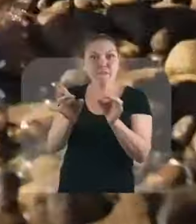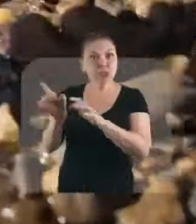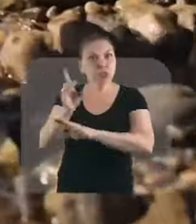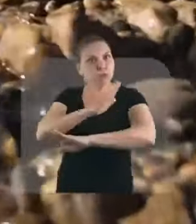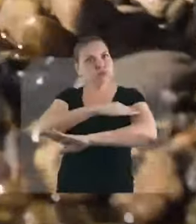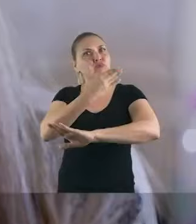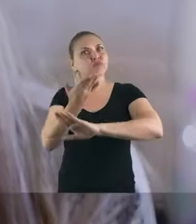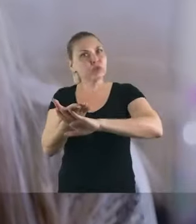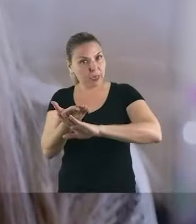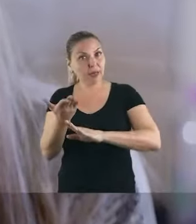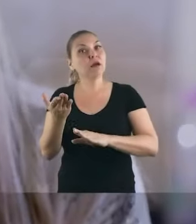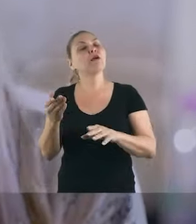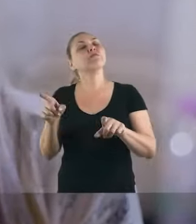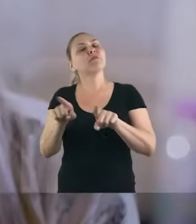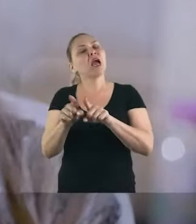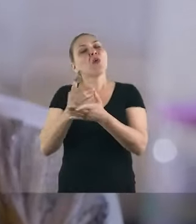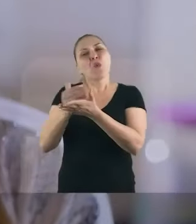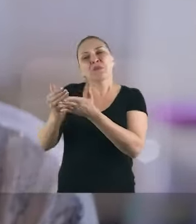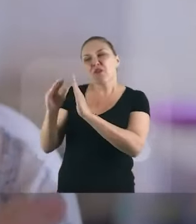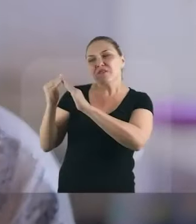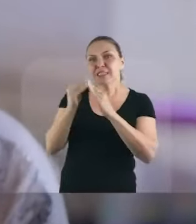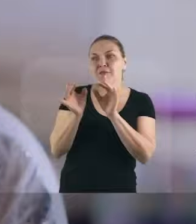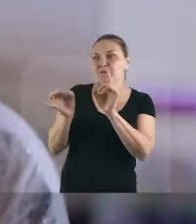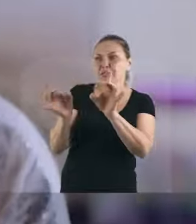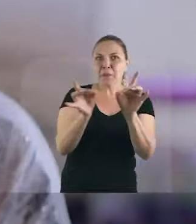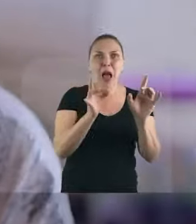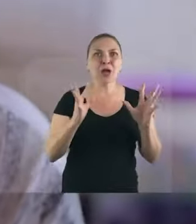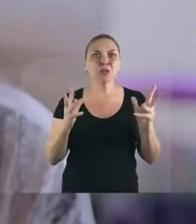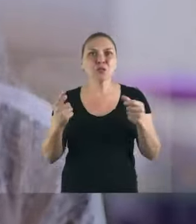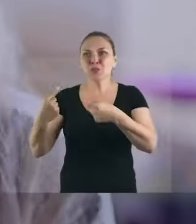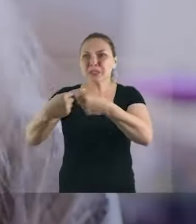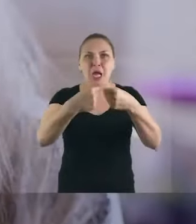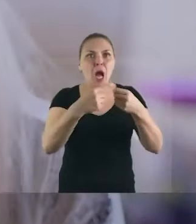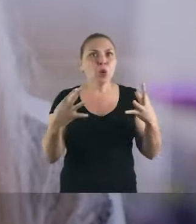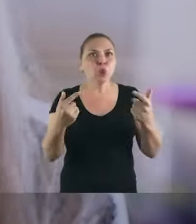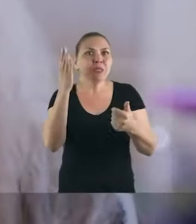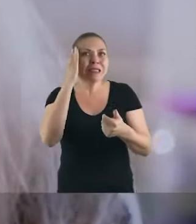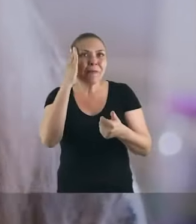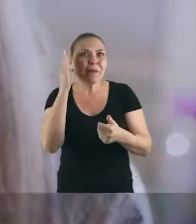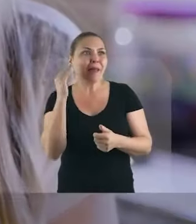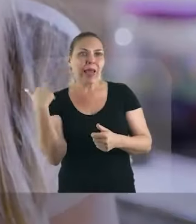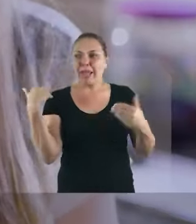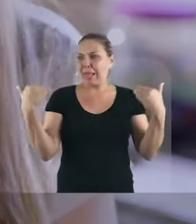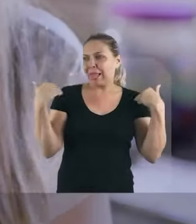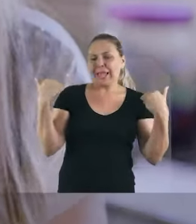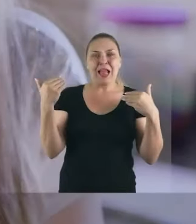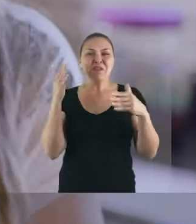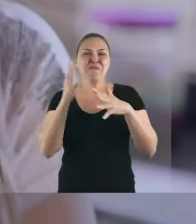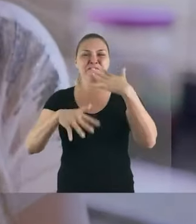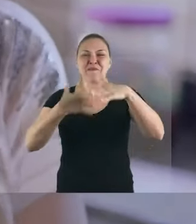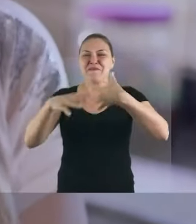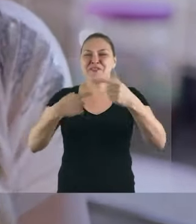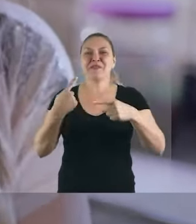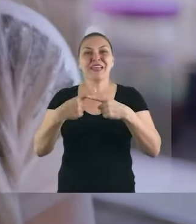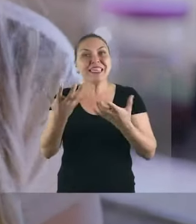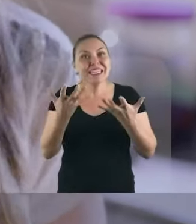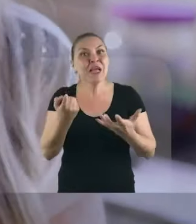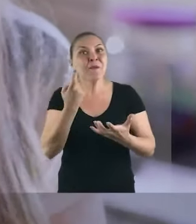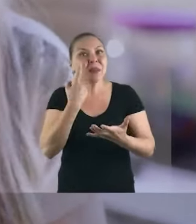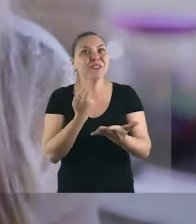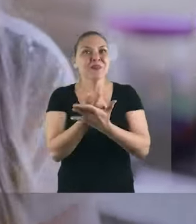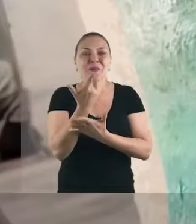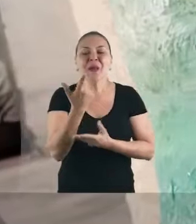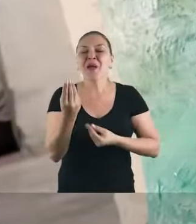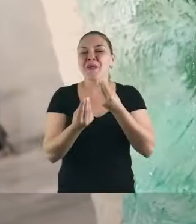vendia durante o dia E ele começou a pegar E vender para os vizinhos Para os vizinhos De repente a cidade inteira Começou a saber Aí dava até confusão Porque as